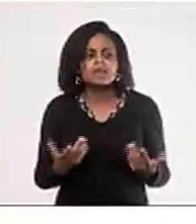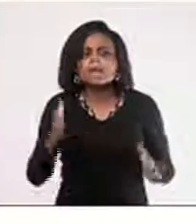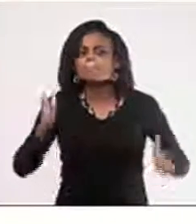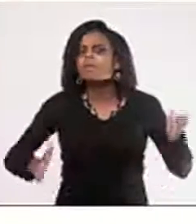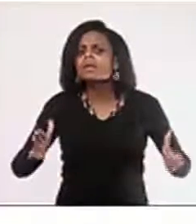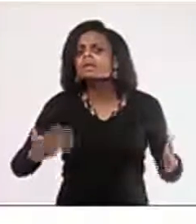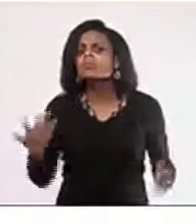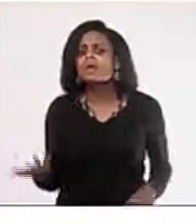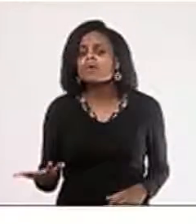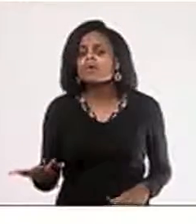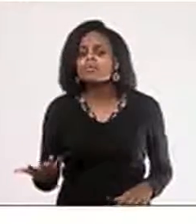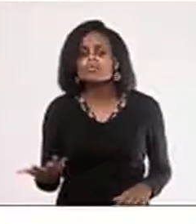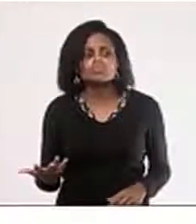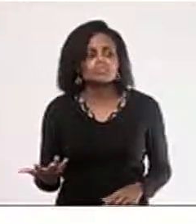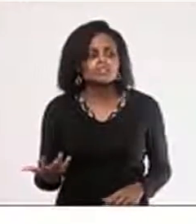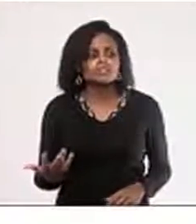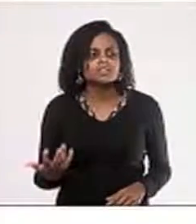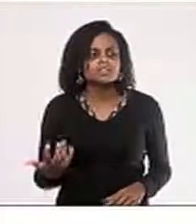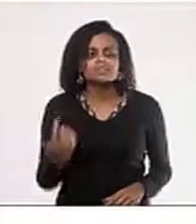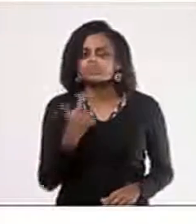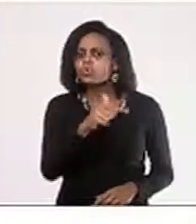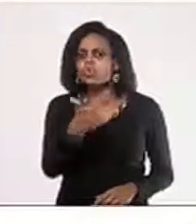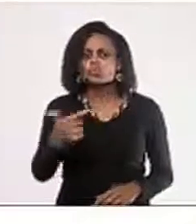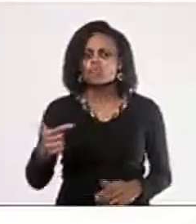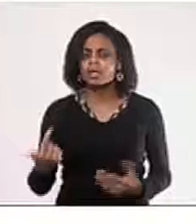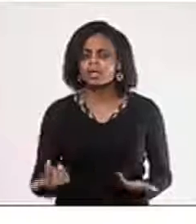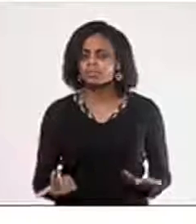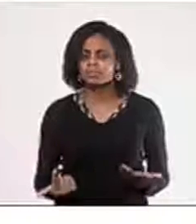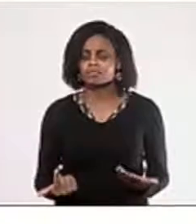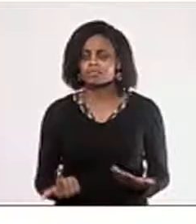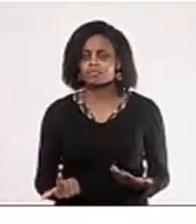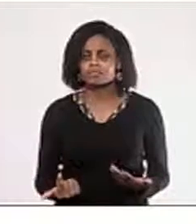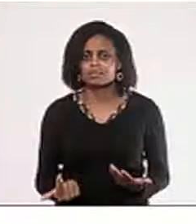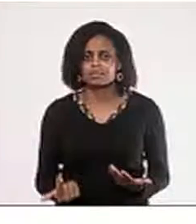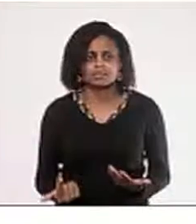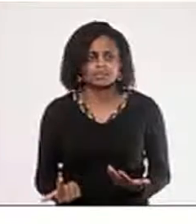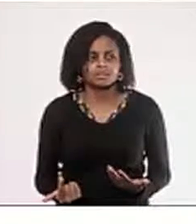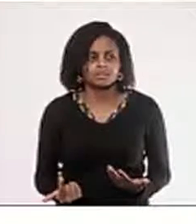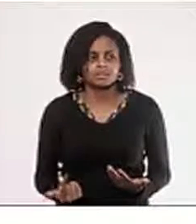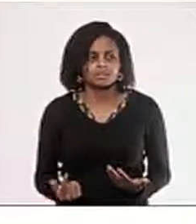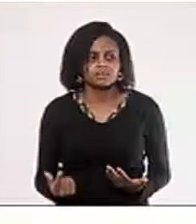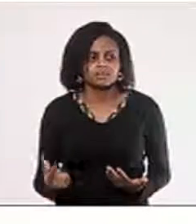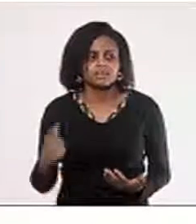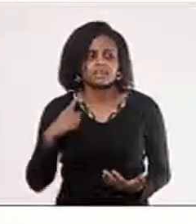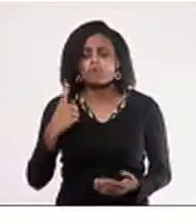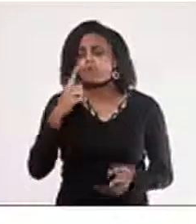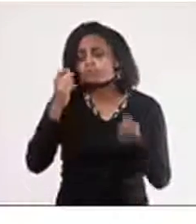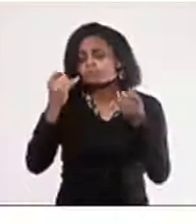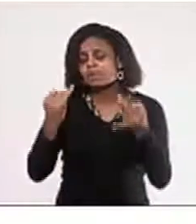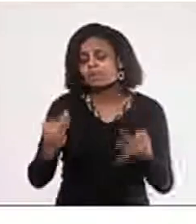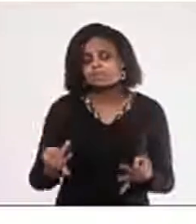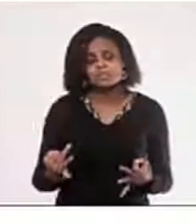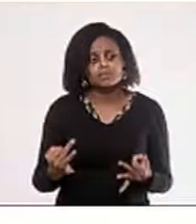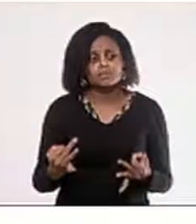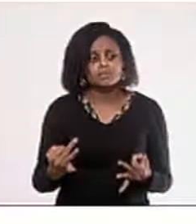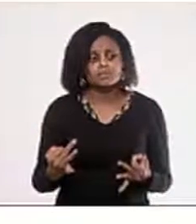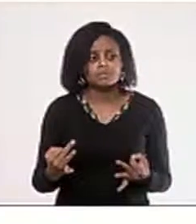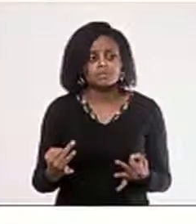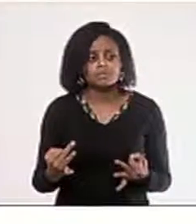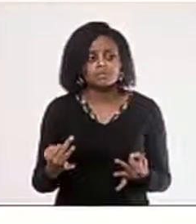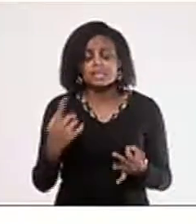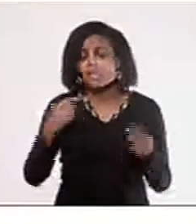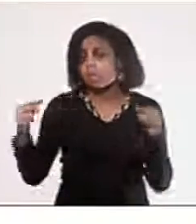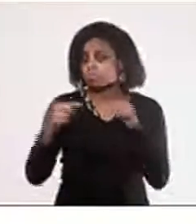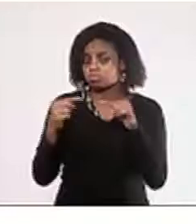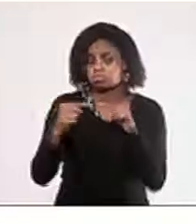período? Nada disso está definido. Tem uma justificativa que faz